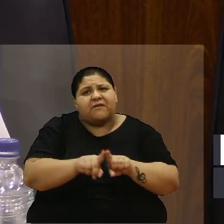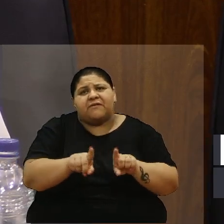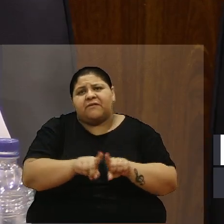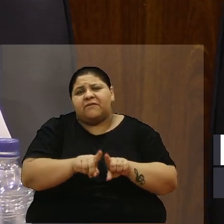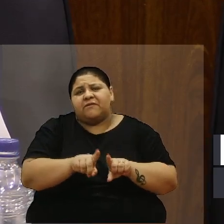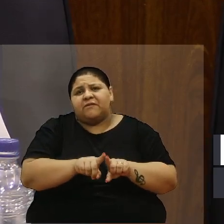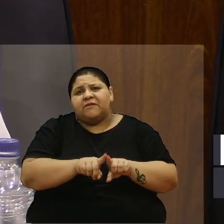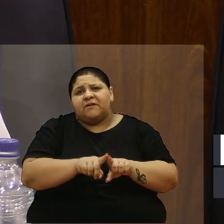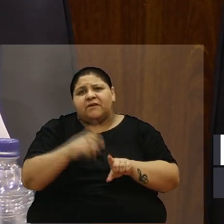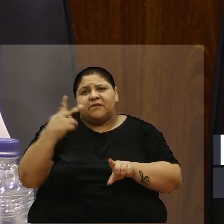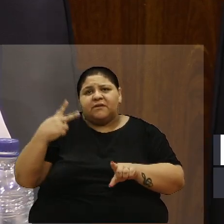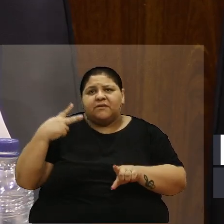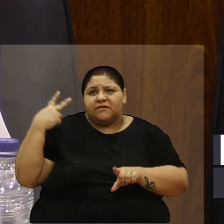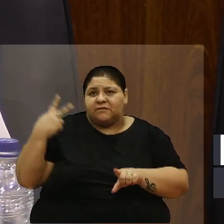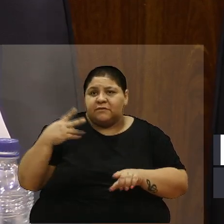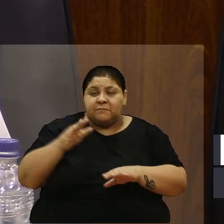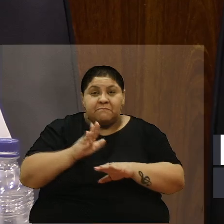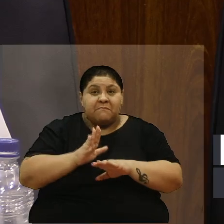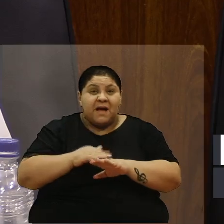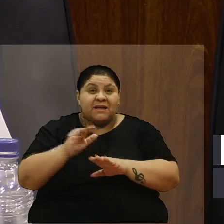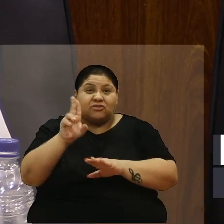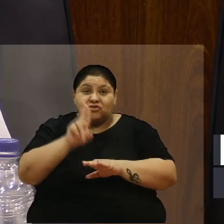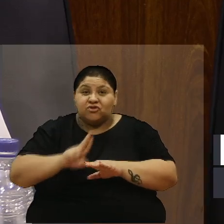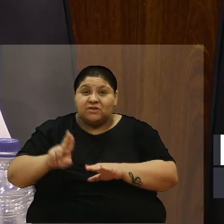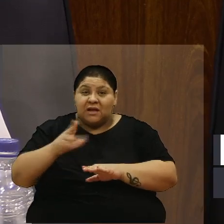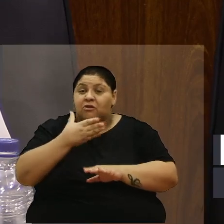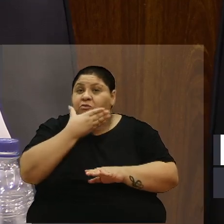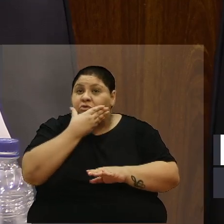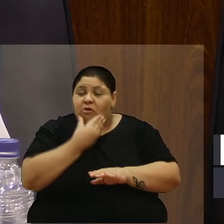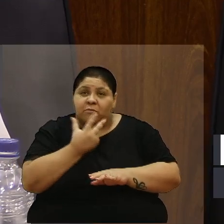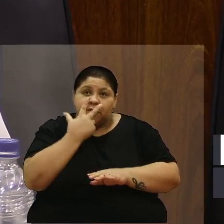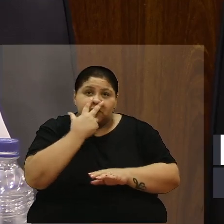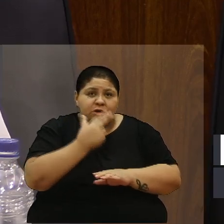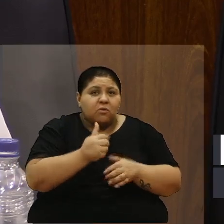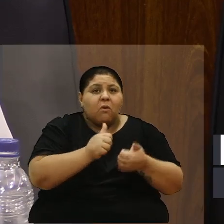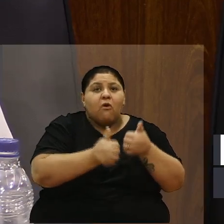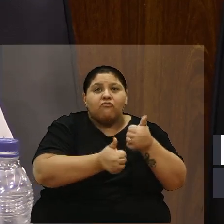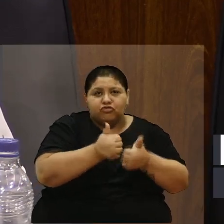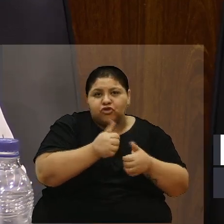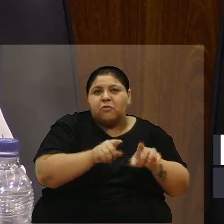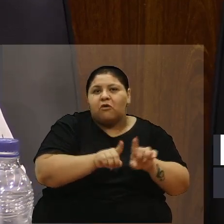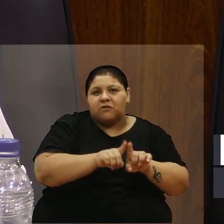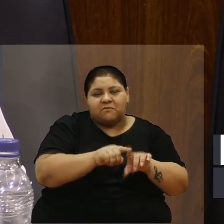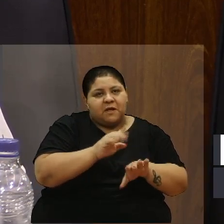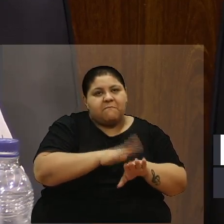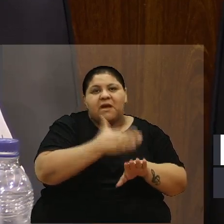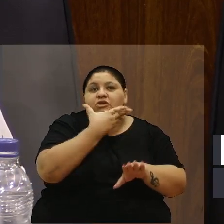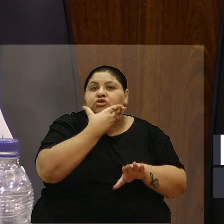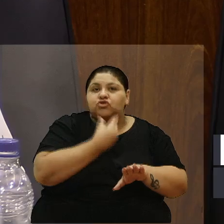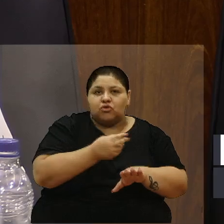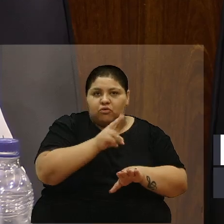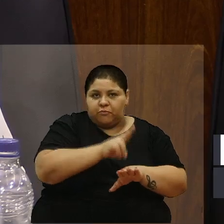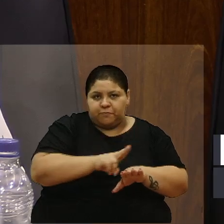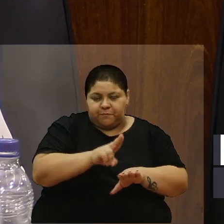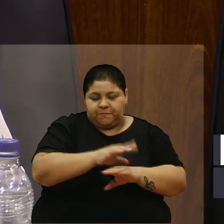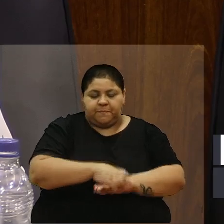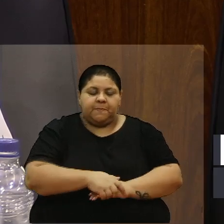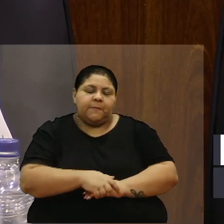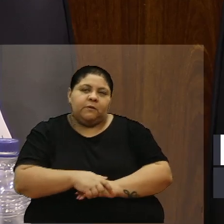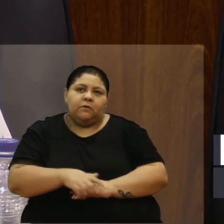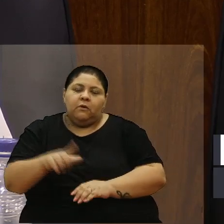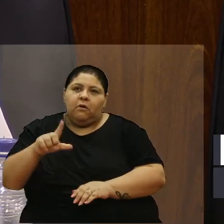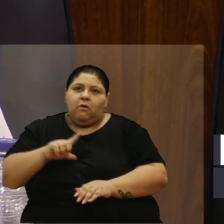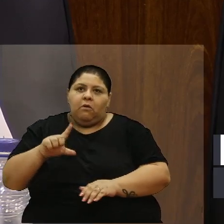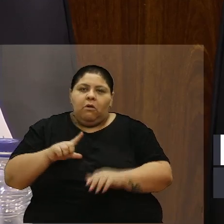tanto quanto a política, é ocupado majoritariamente por homens. Mas eu quero aproveitar que a gente vai ter a abertura de uma